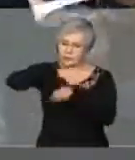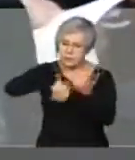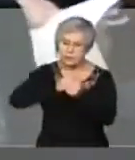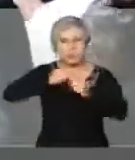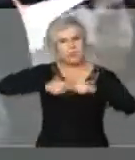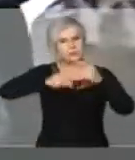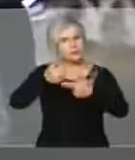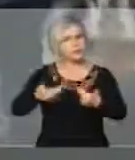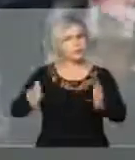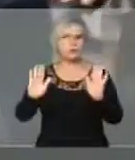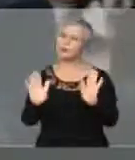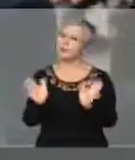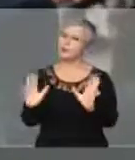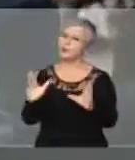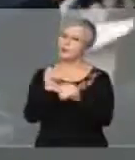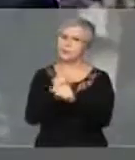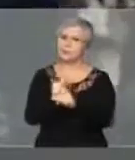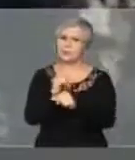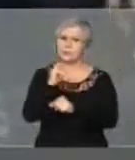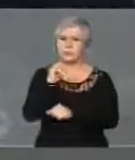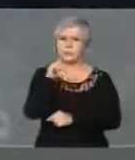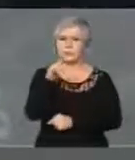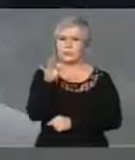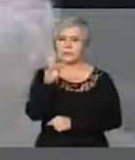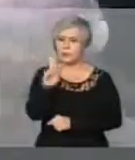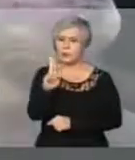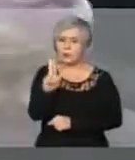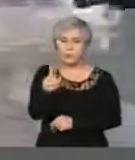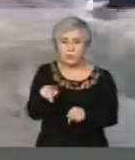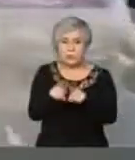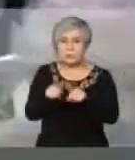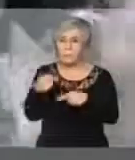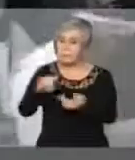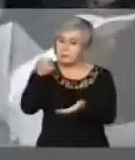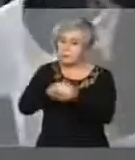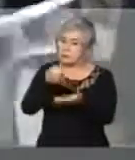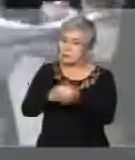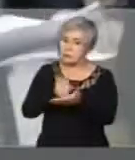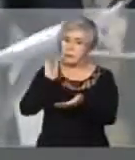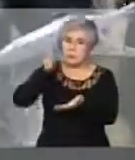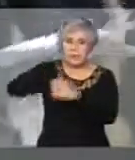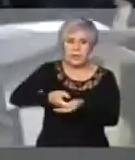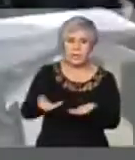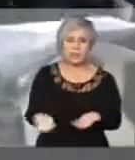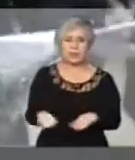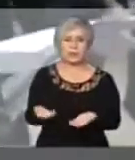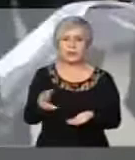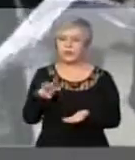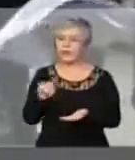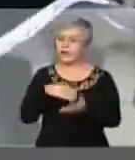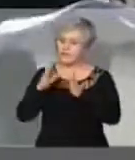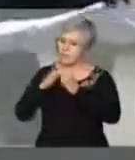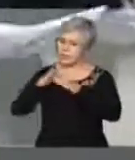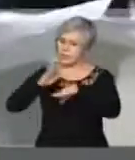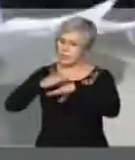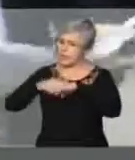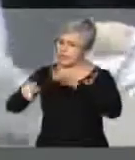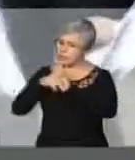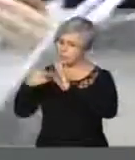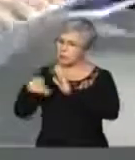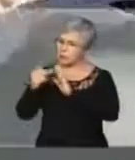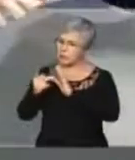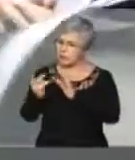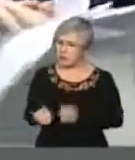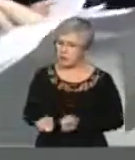produto. IPTU não tem como fugir. Vai ver o seu teto ir para leilão e o sonho do cidadão